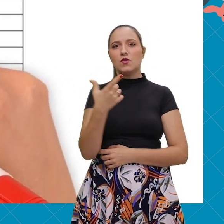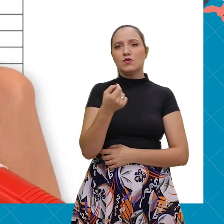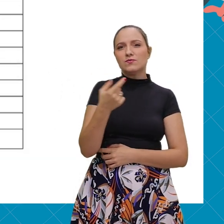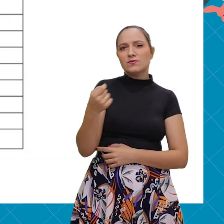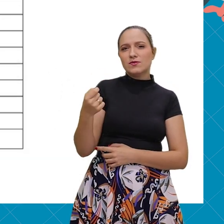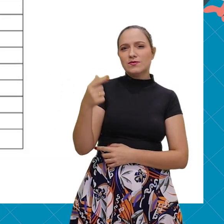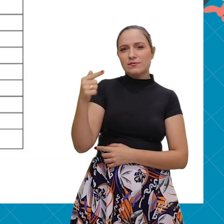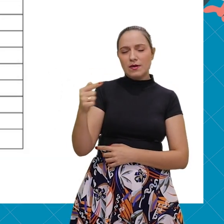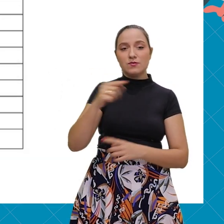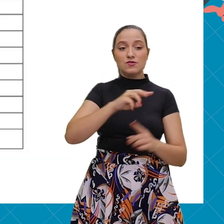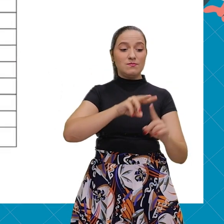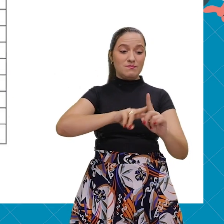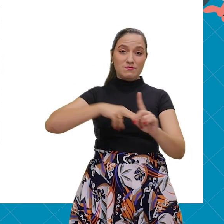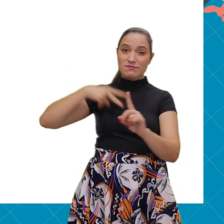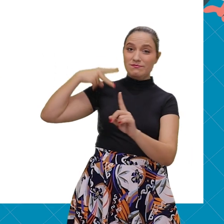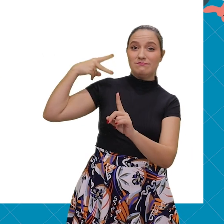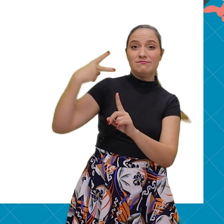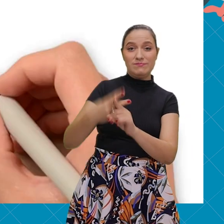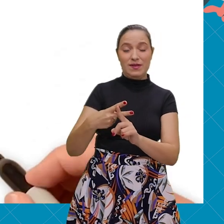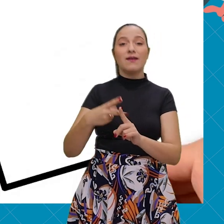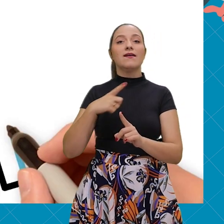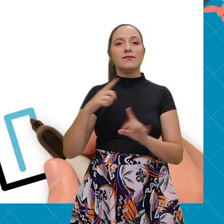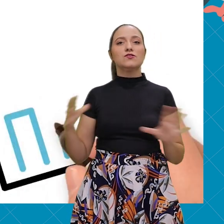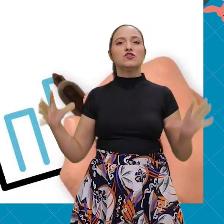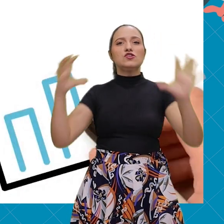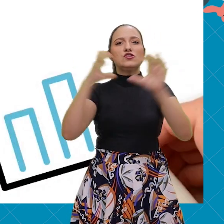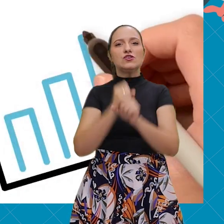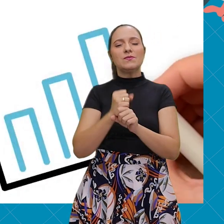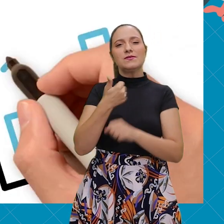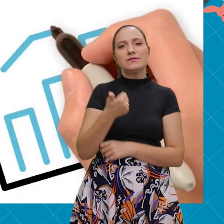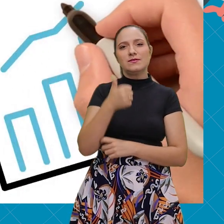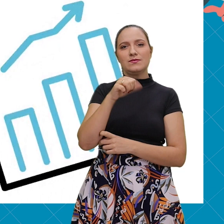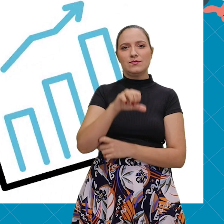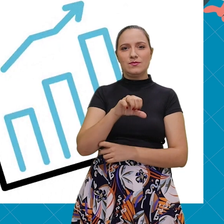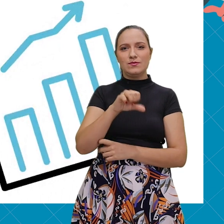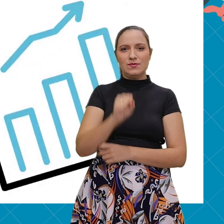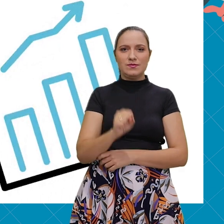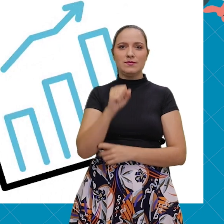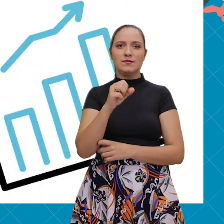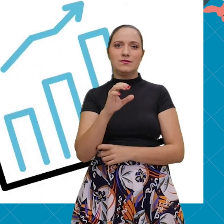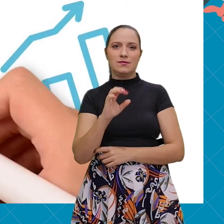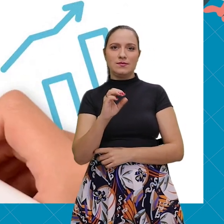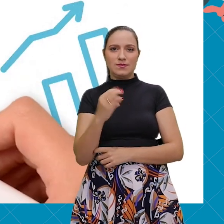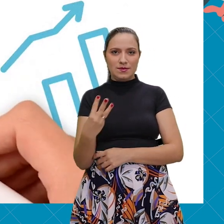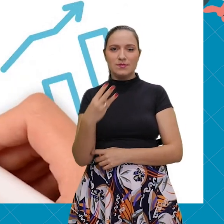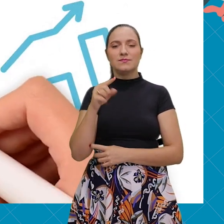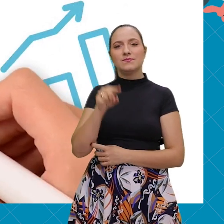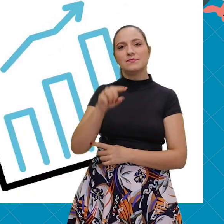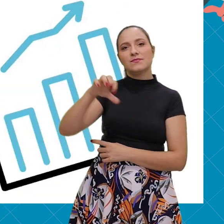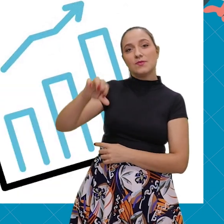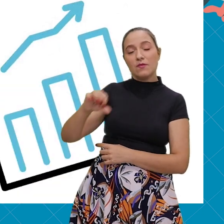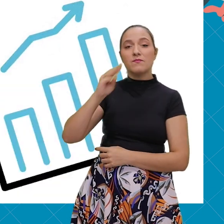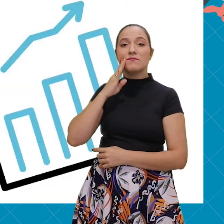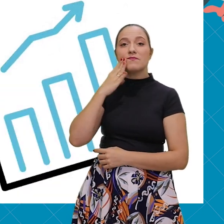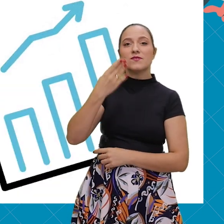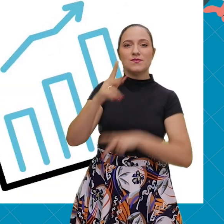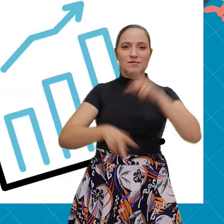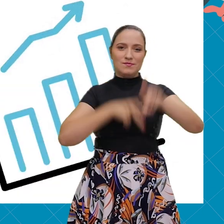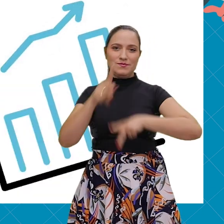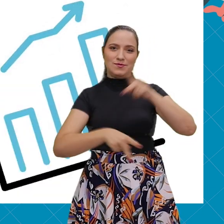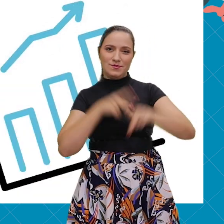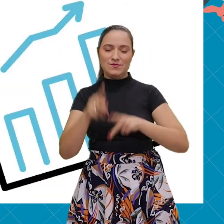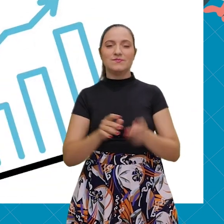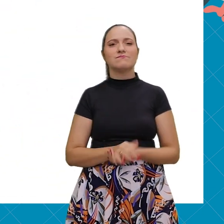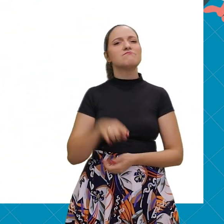ela praticamente dobrou, chegando a um total de 183,9 milhões de habitantes. Para nós entendermos o